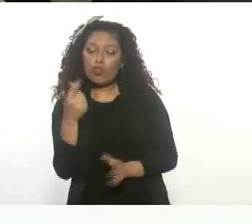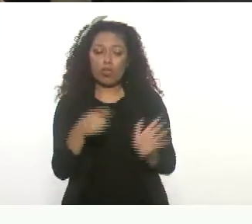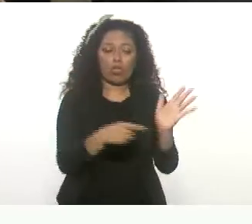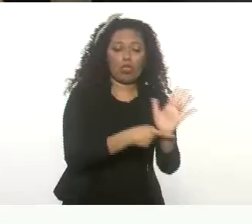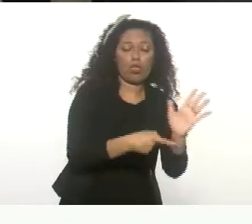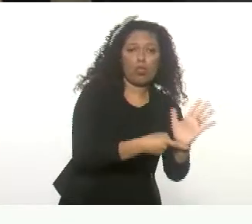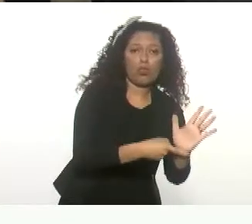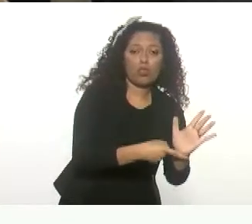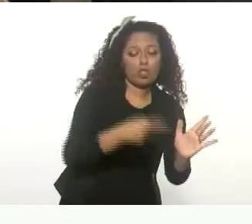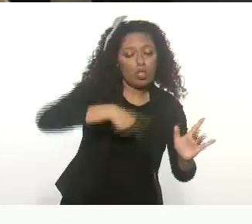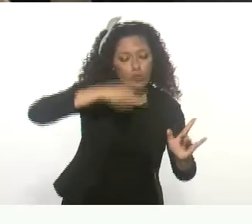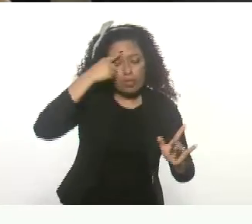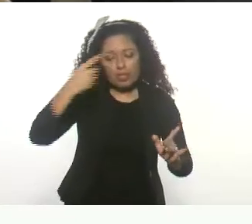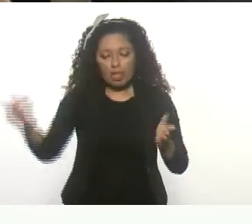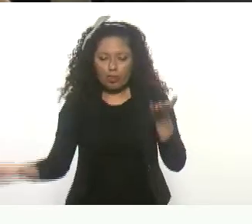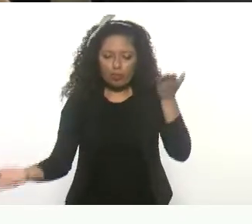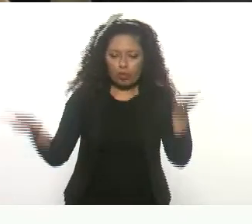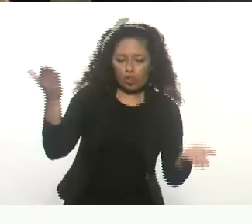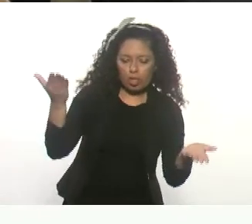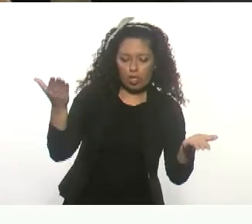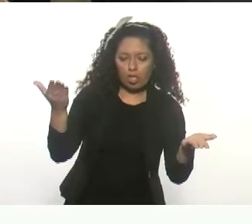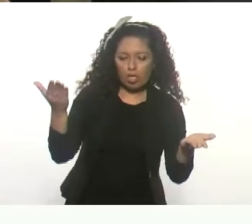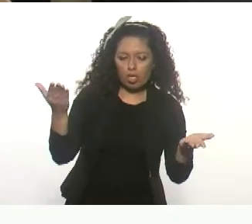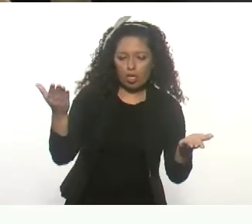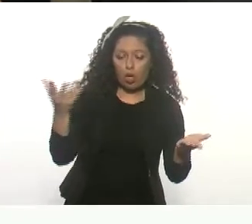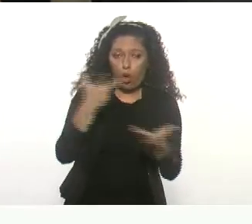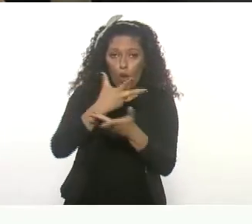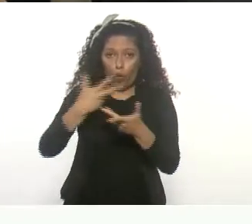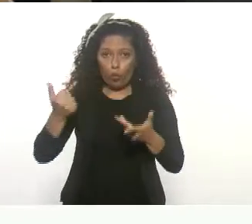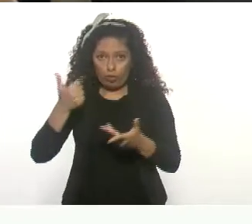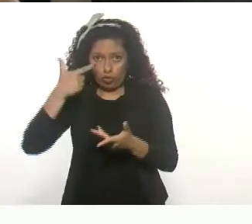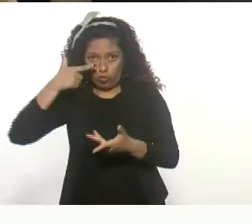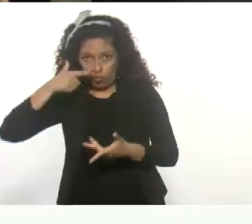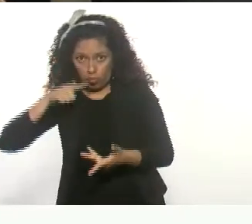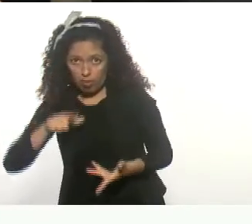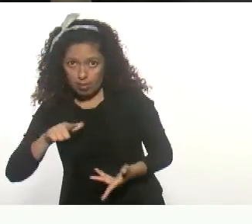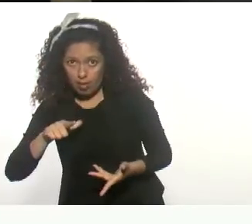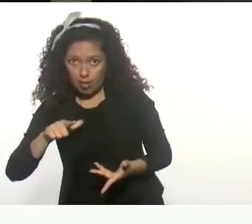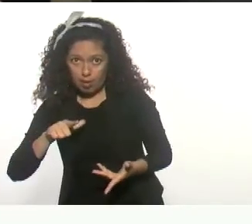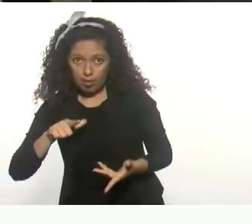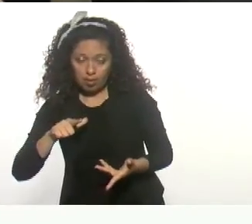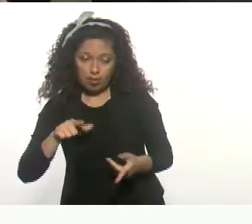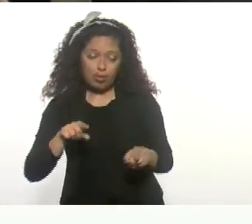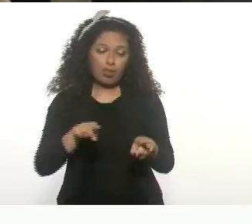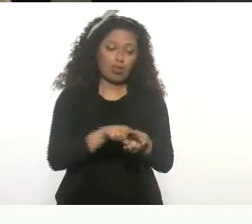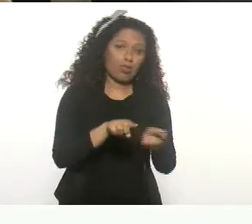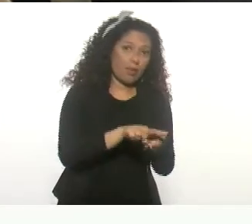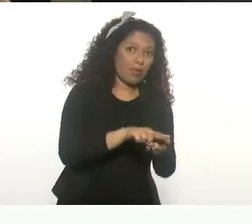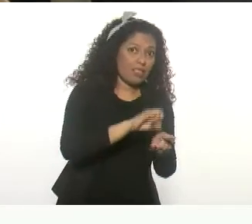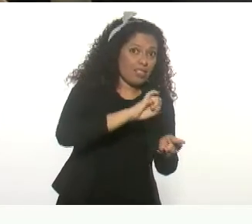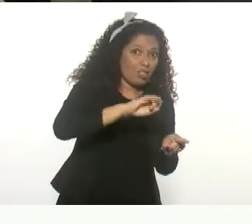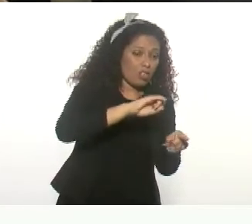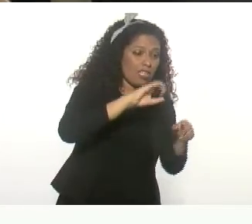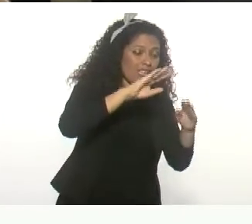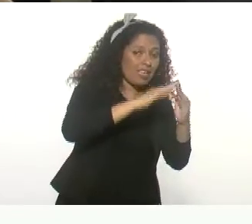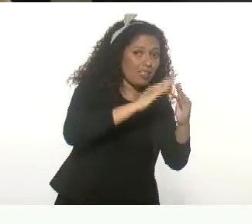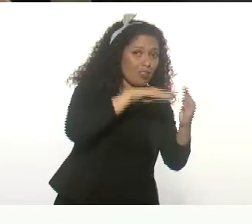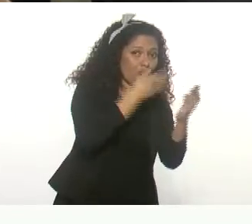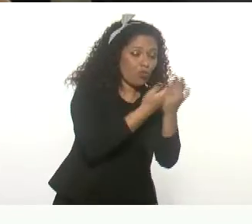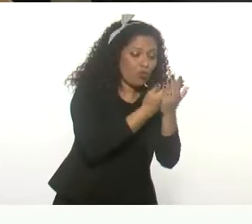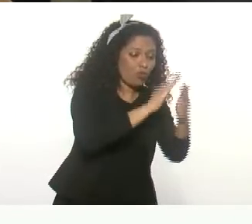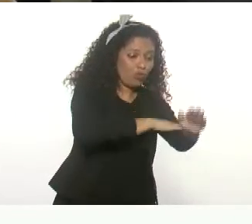ganha na qualidade para os jovens, mas também que quando não se tem uma escola em tempo integral, também se perde. Então,